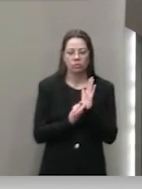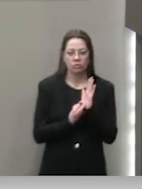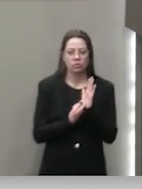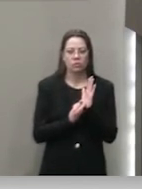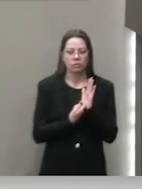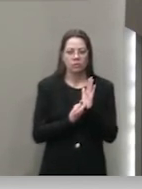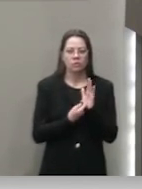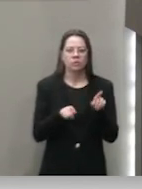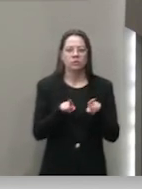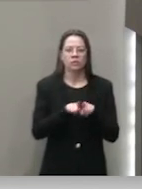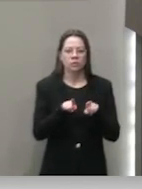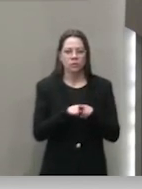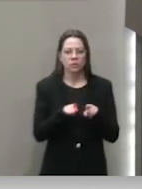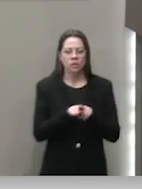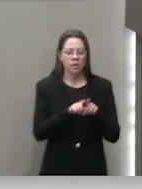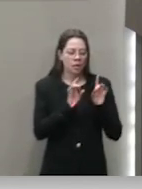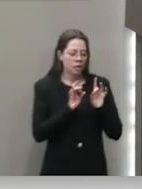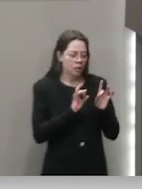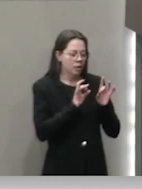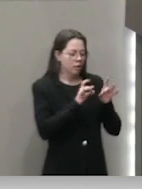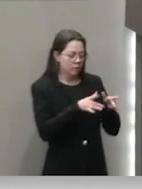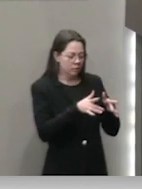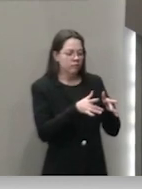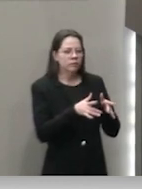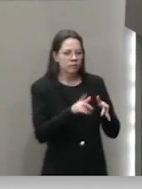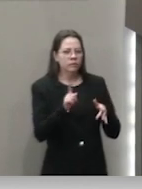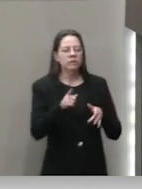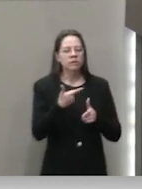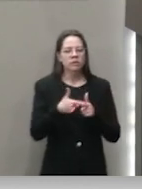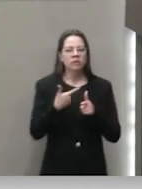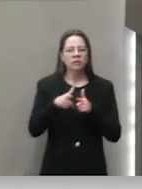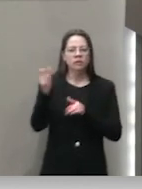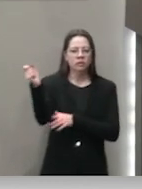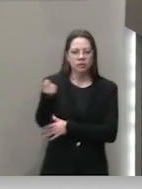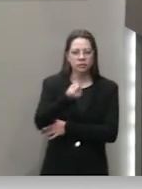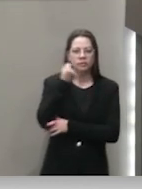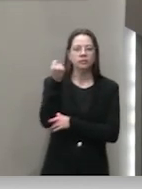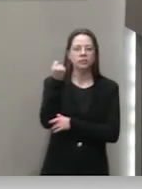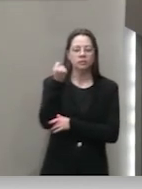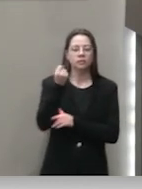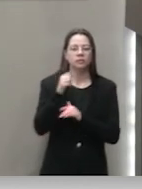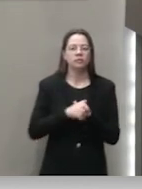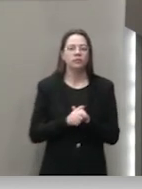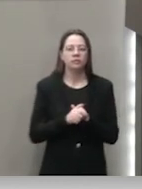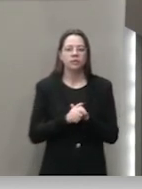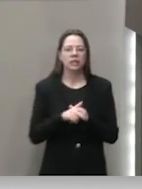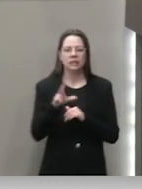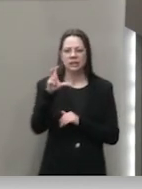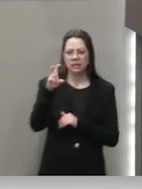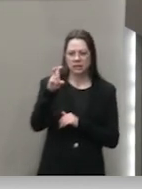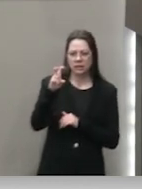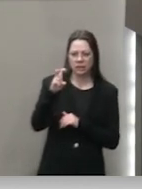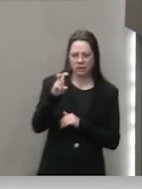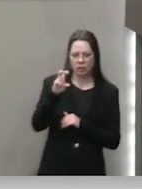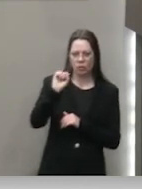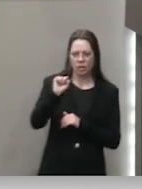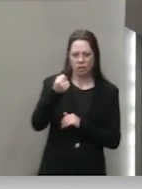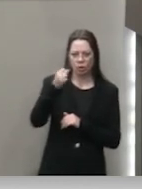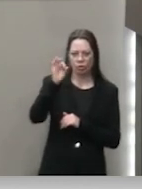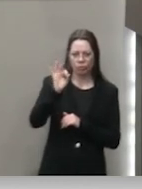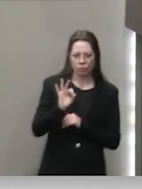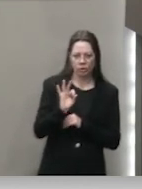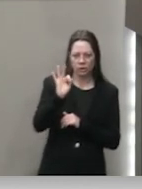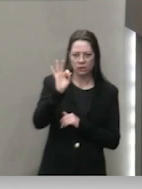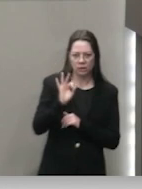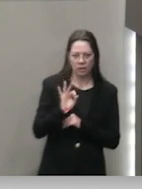evasão precoce da carreira são problemas graves. com 58% dos estudantes